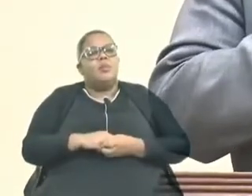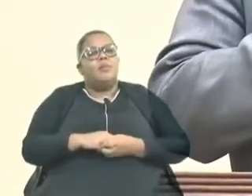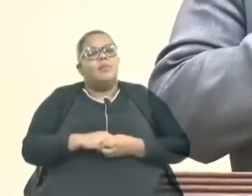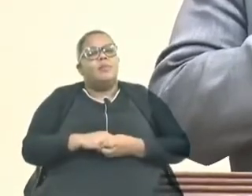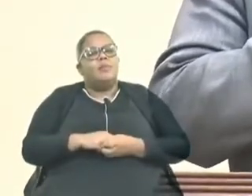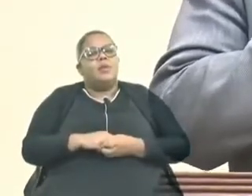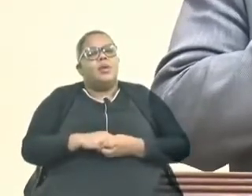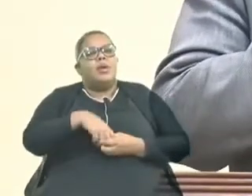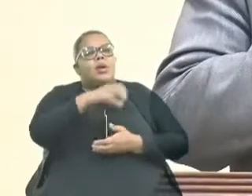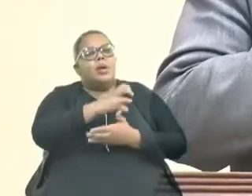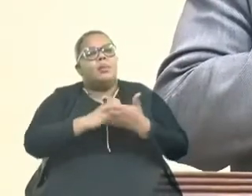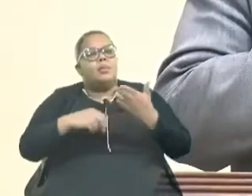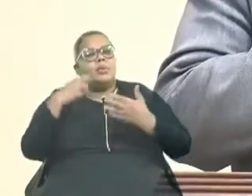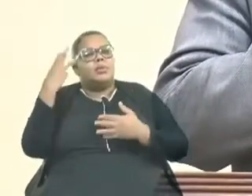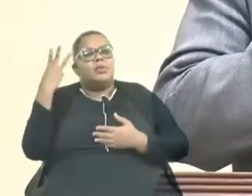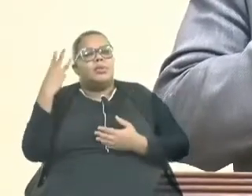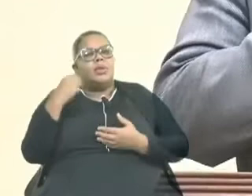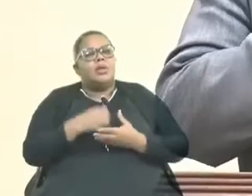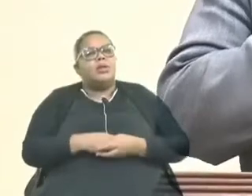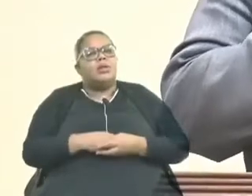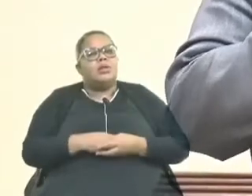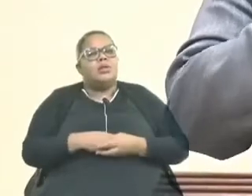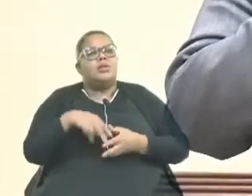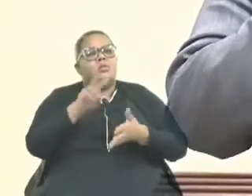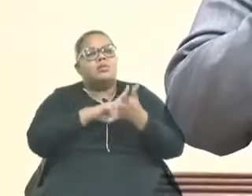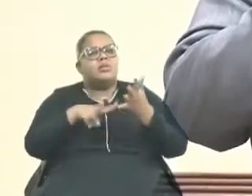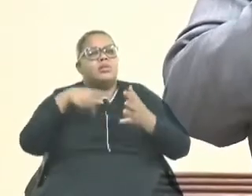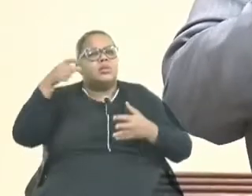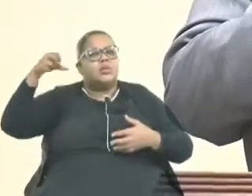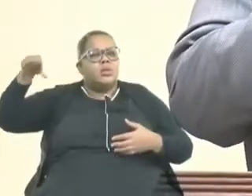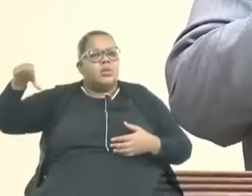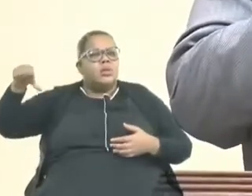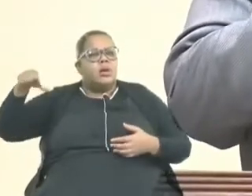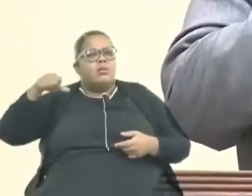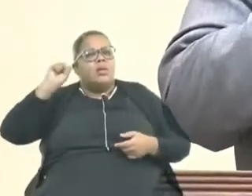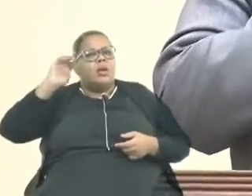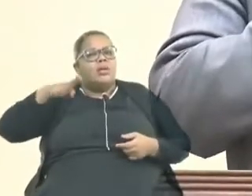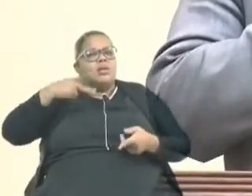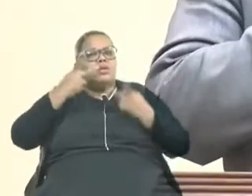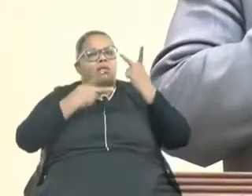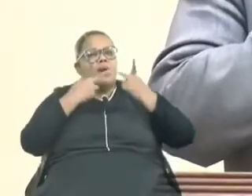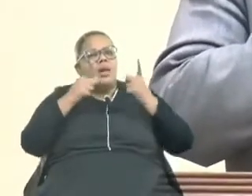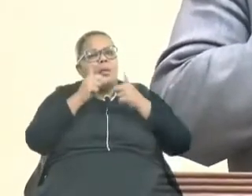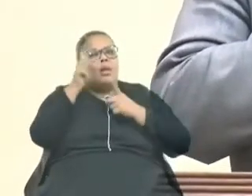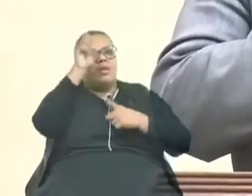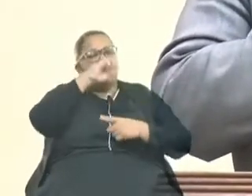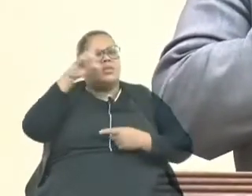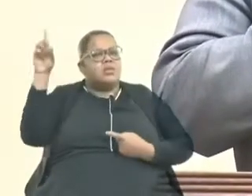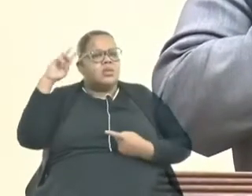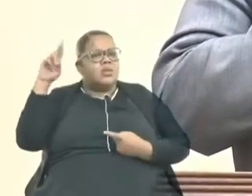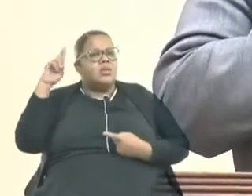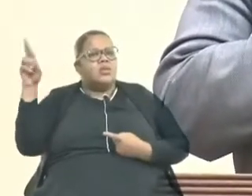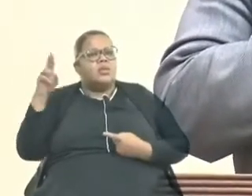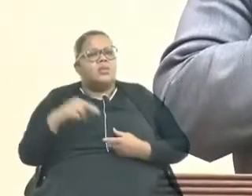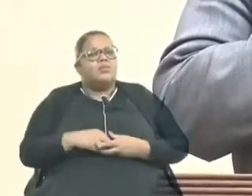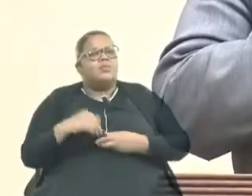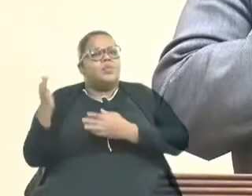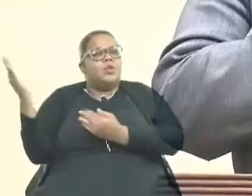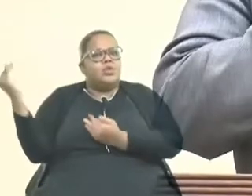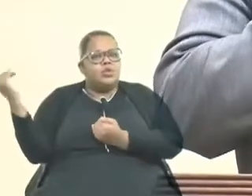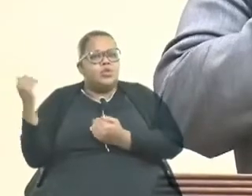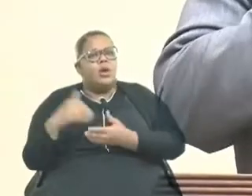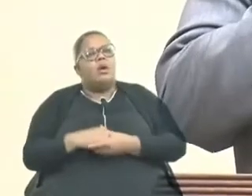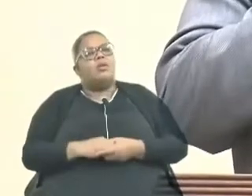livro de Samuel Capítulo 3 Versículos 1 a 9 assim nos diz a palavra de Deus e o